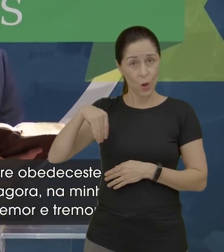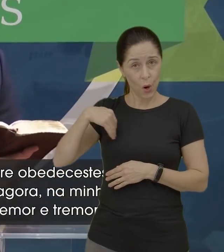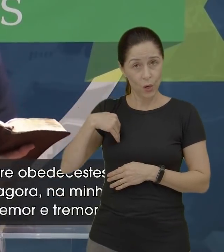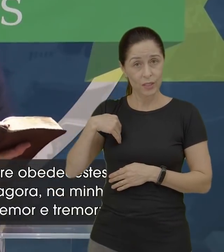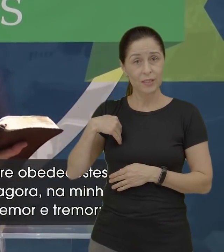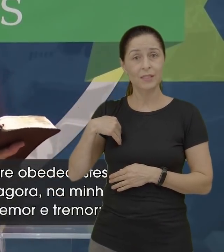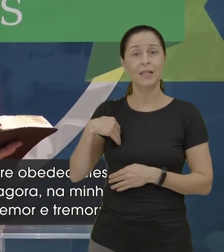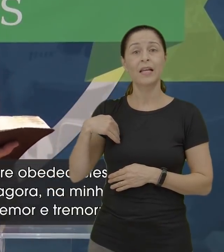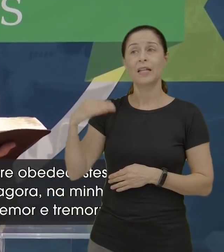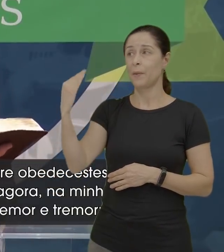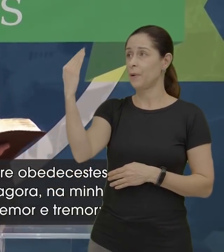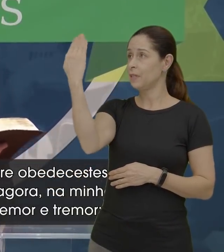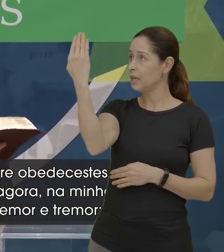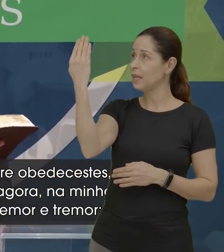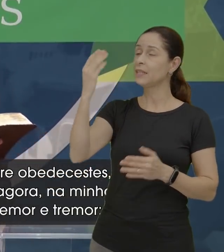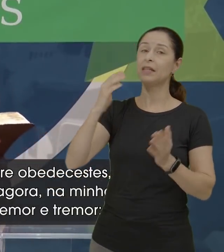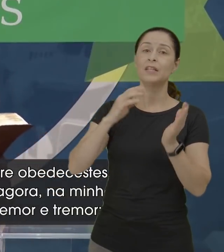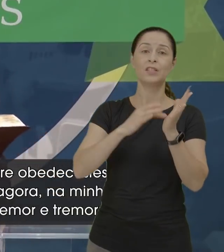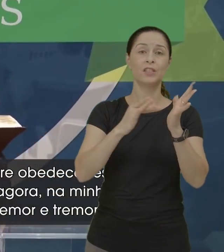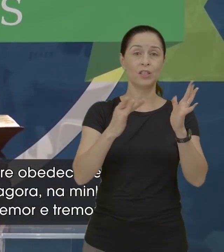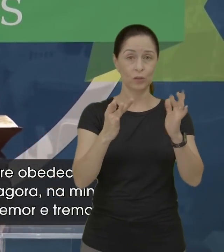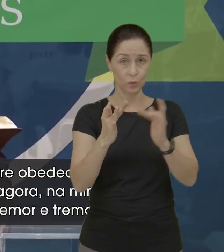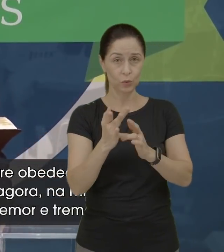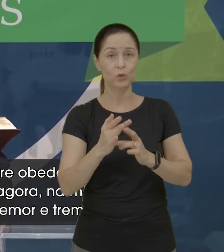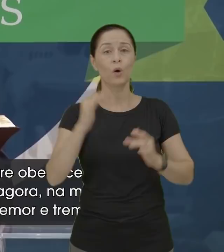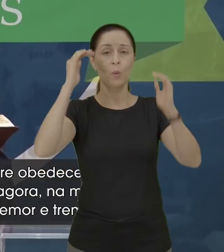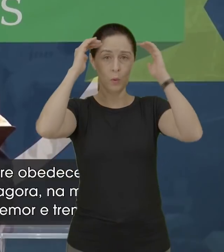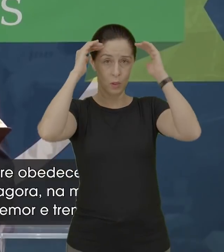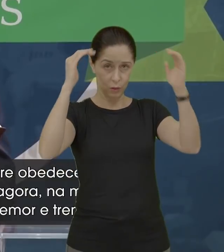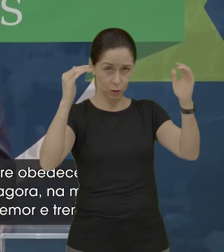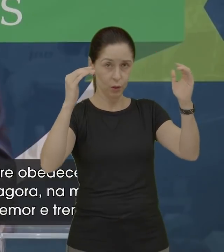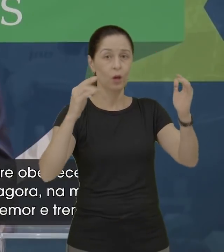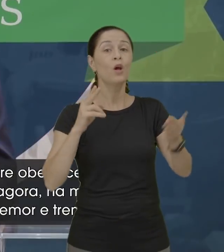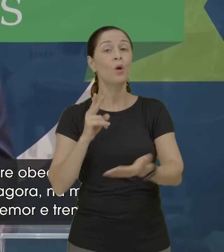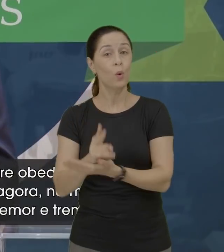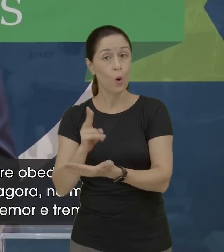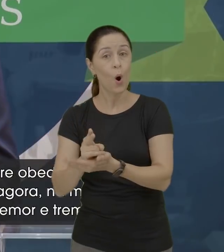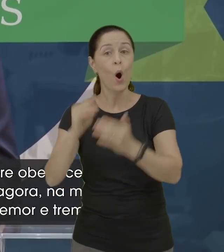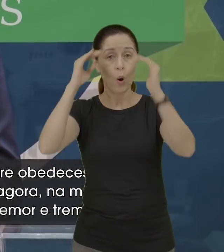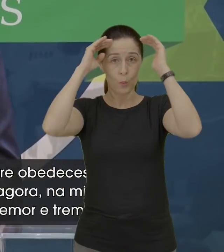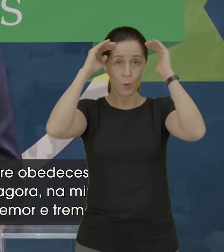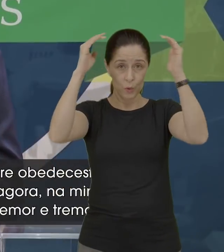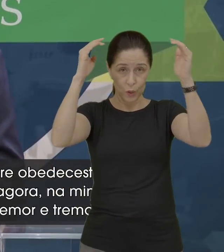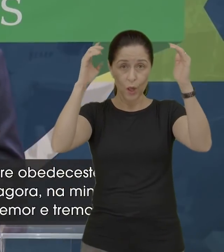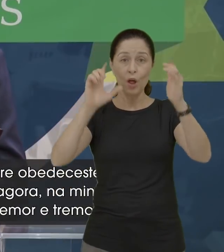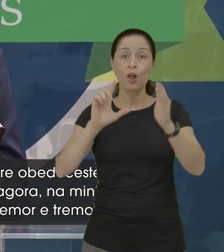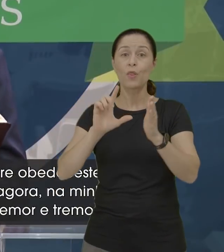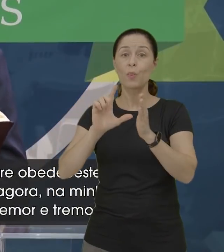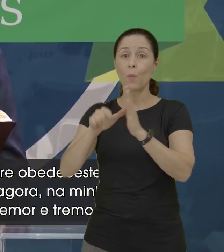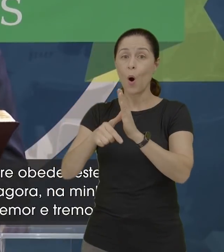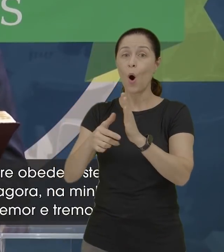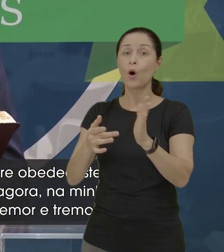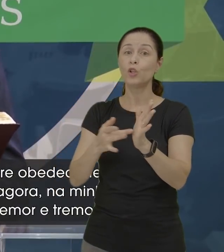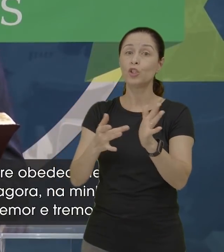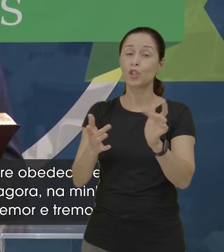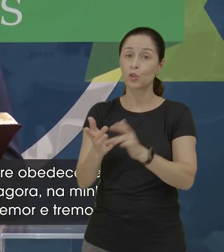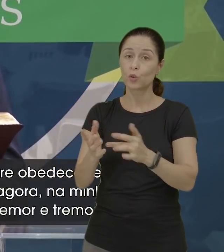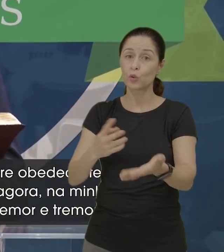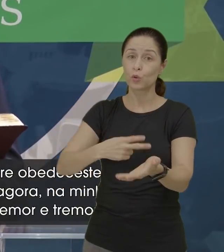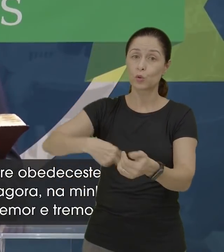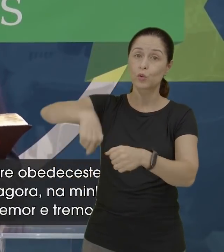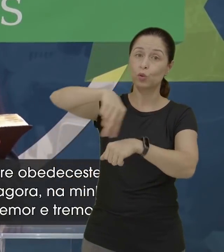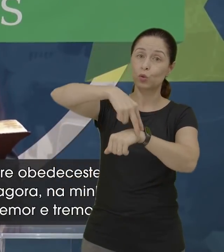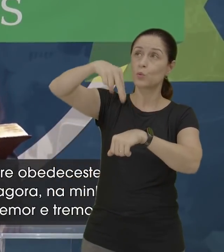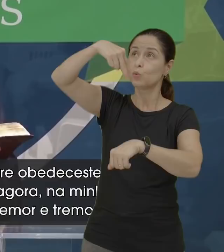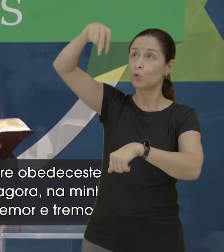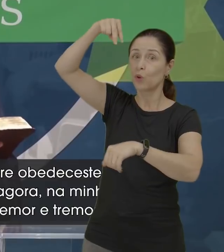minha ausência, desenvolvei a vossa salvação com temor e tremor. Tem gente que acha que Paulo está ensinando aqui que você